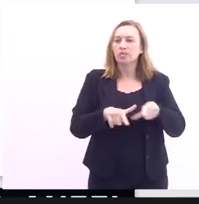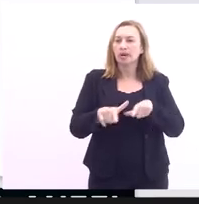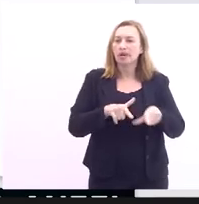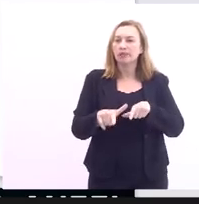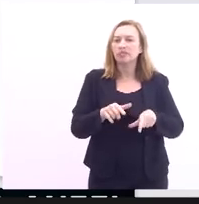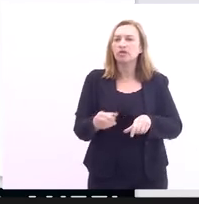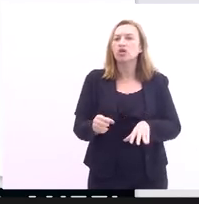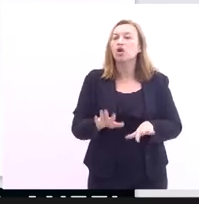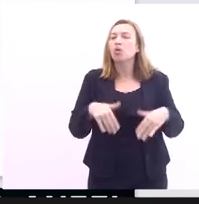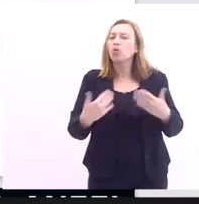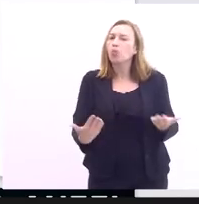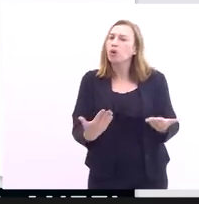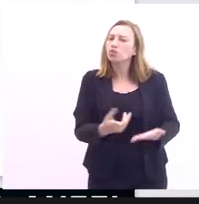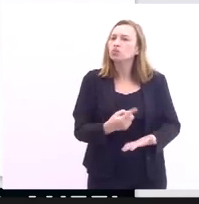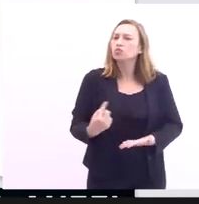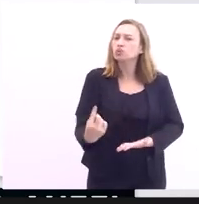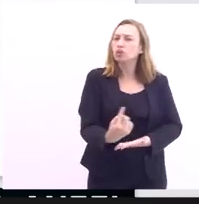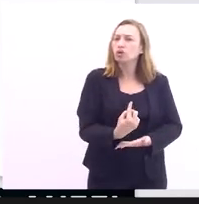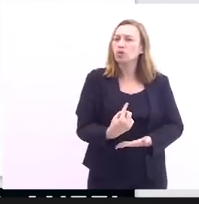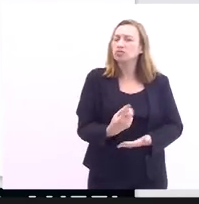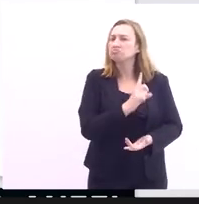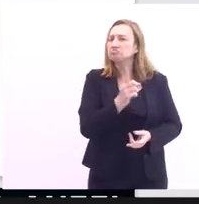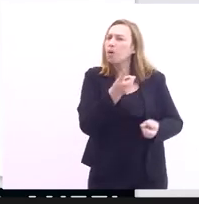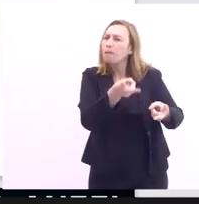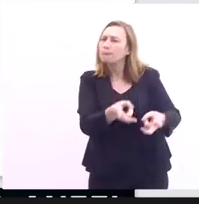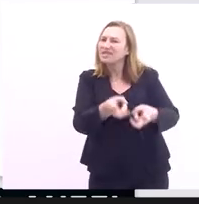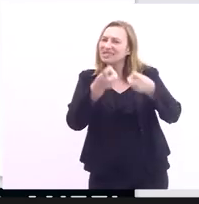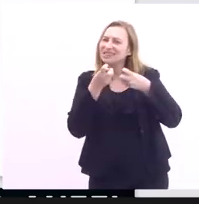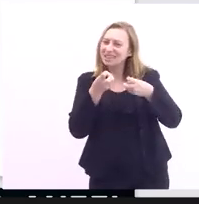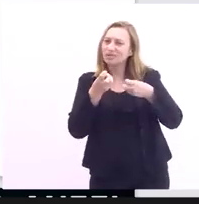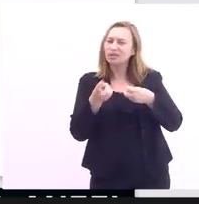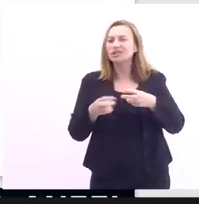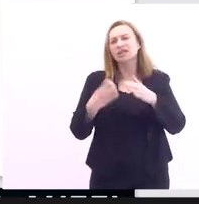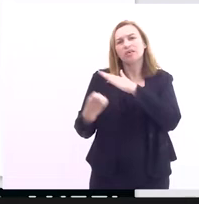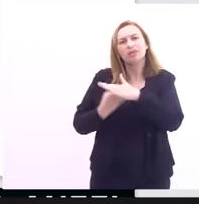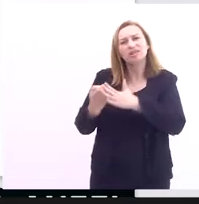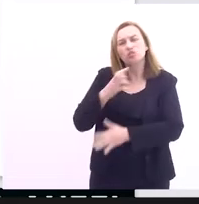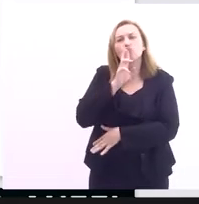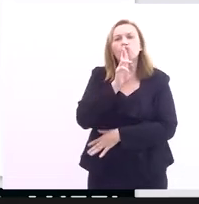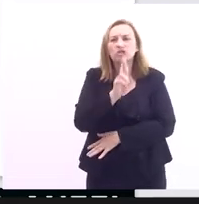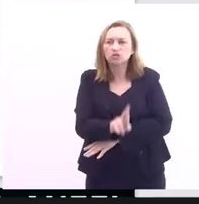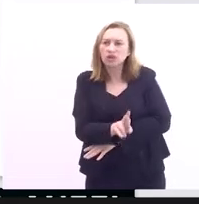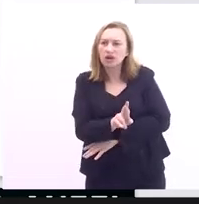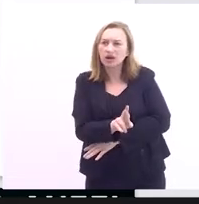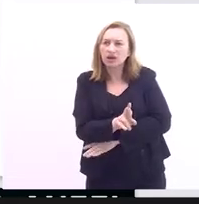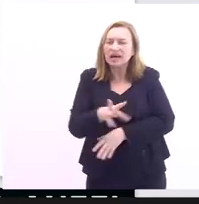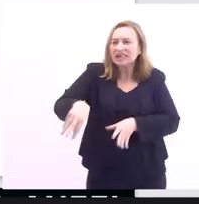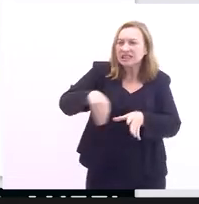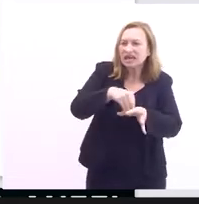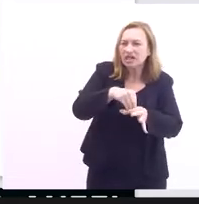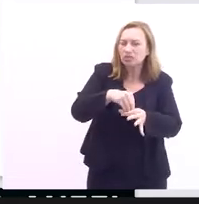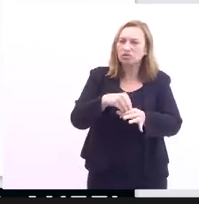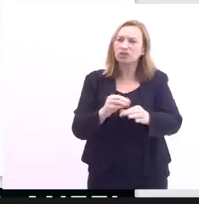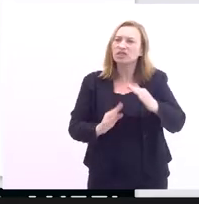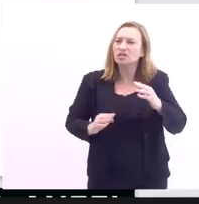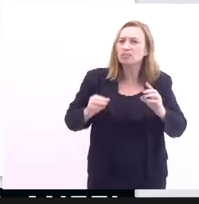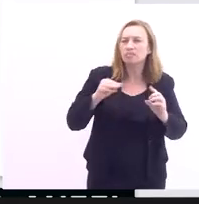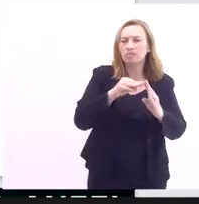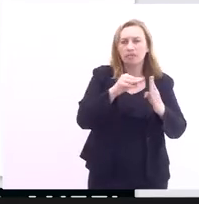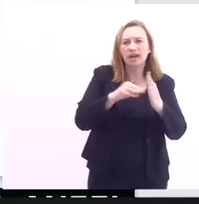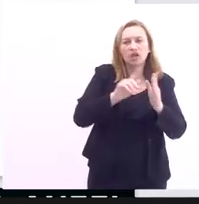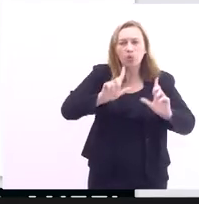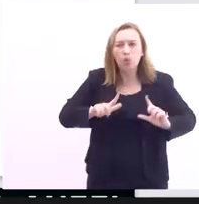Quando a gente não percebe da empresa um resultado, ou seja, dentro daquelas metas, dentro das